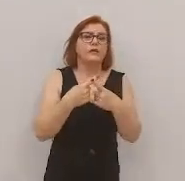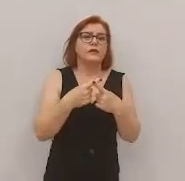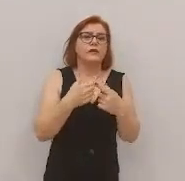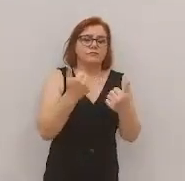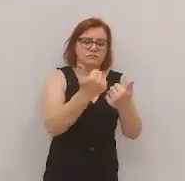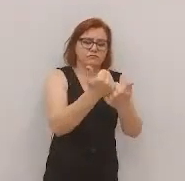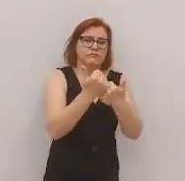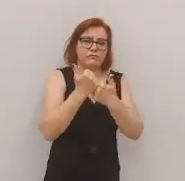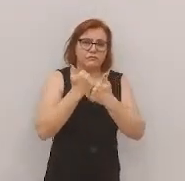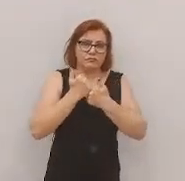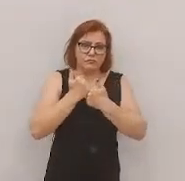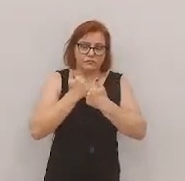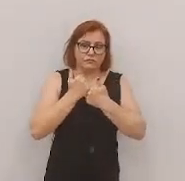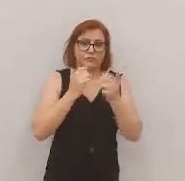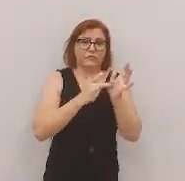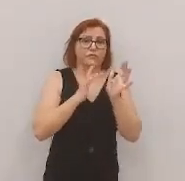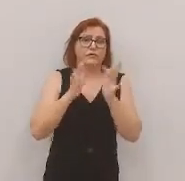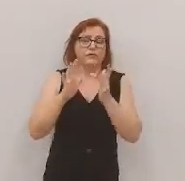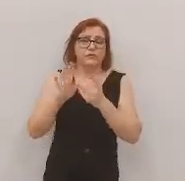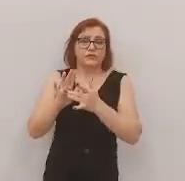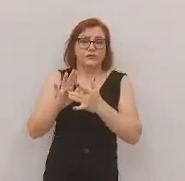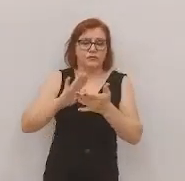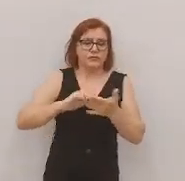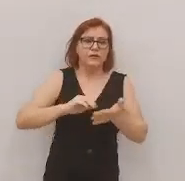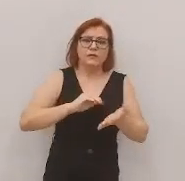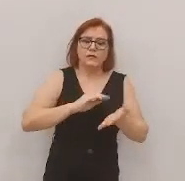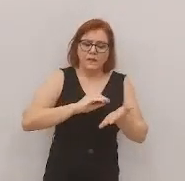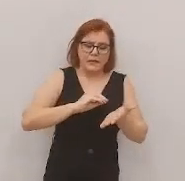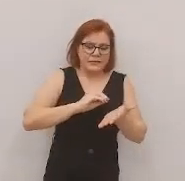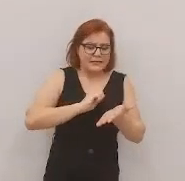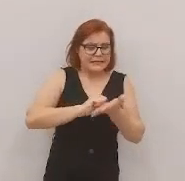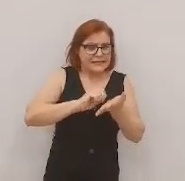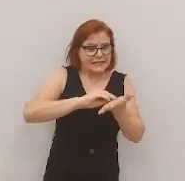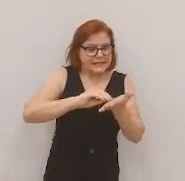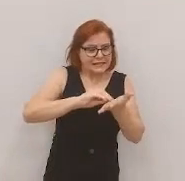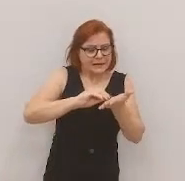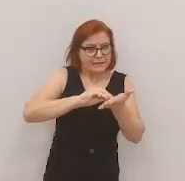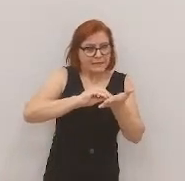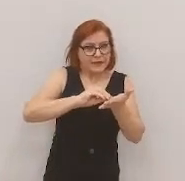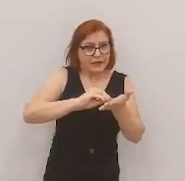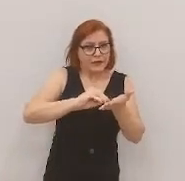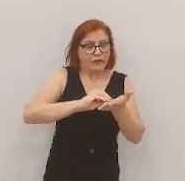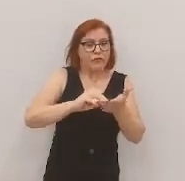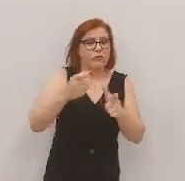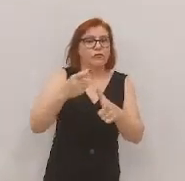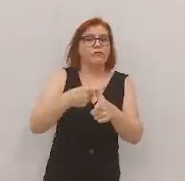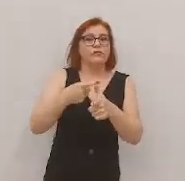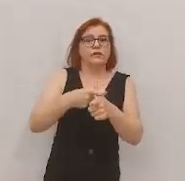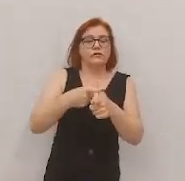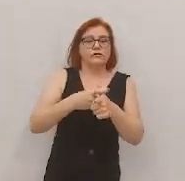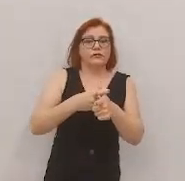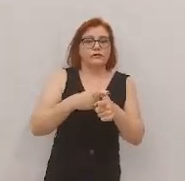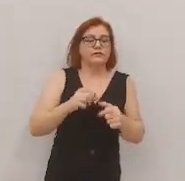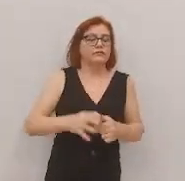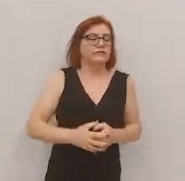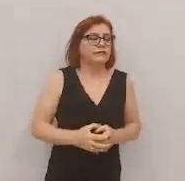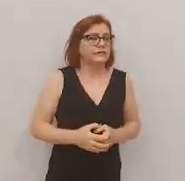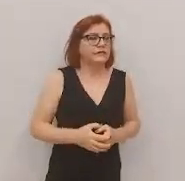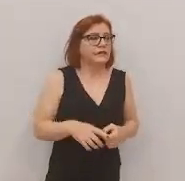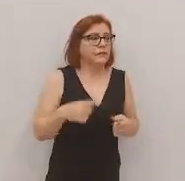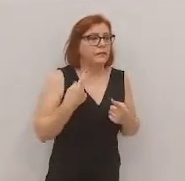dívida. Amém. Irmãos, isso é maravilhoso. Amém. Por